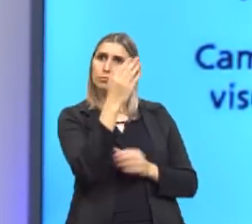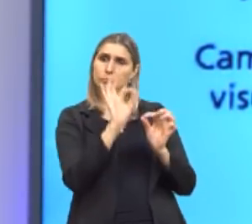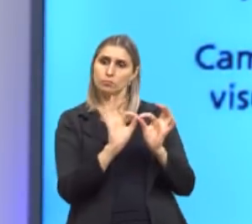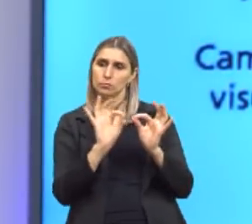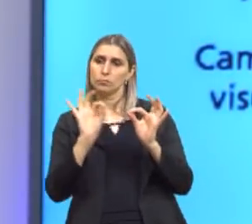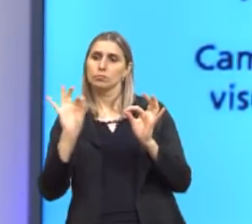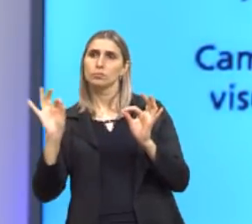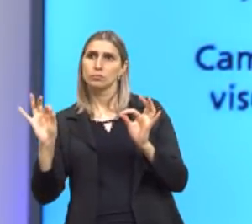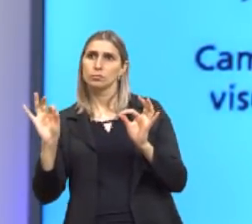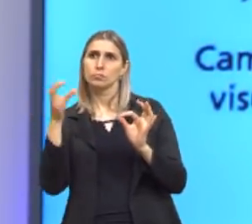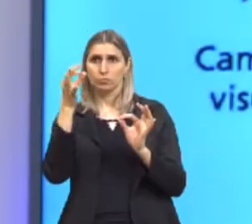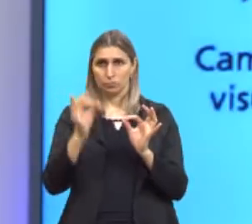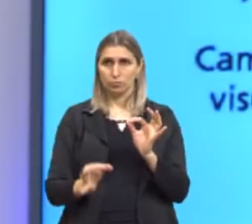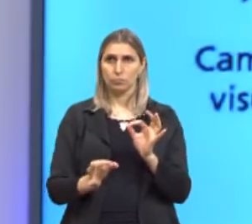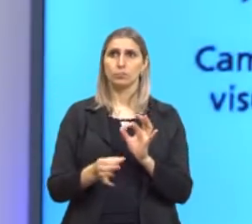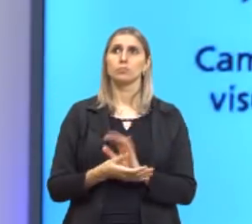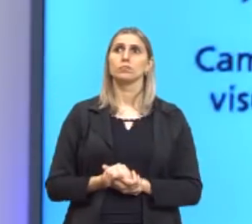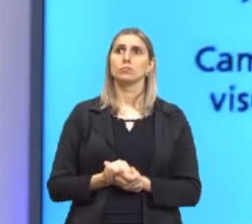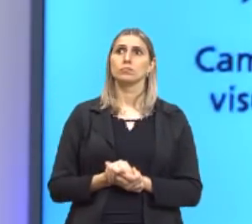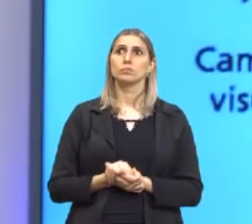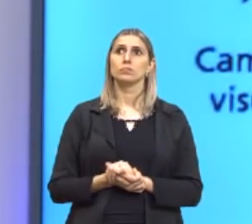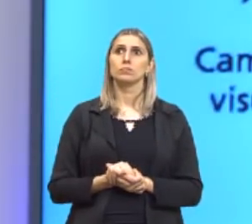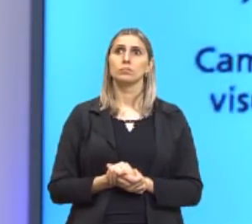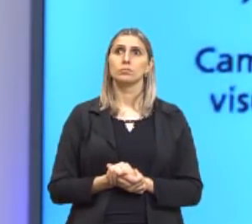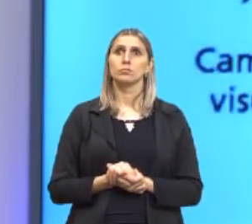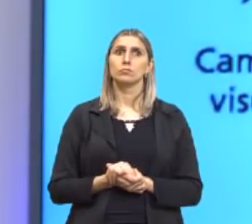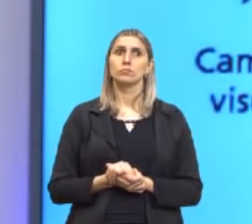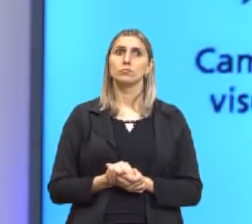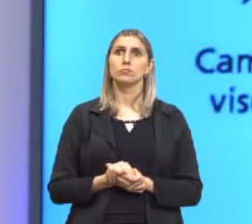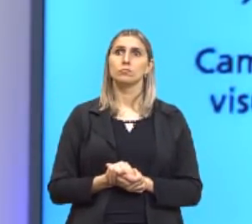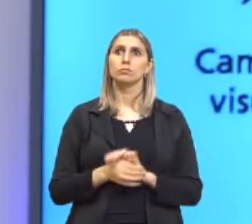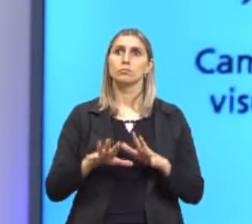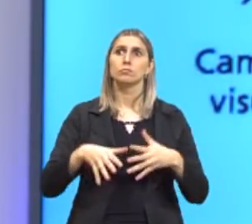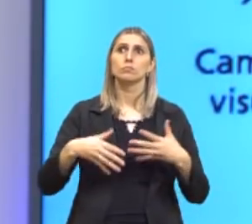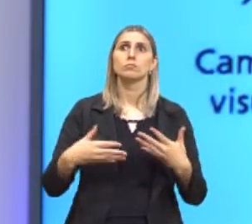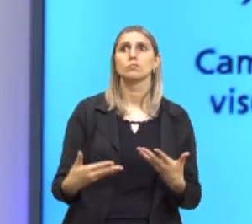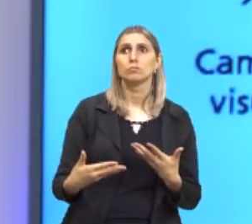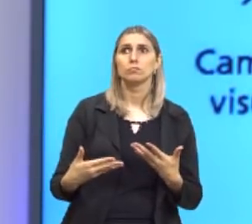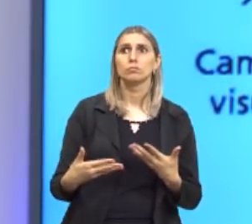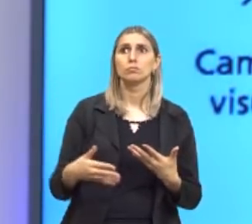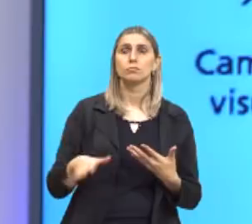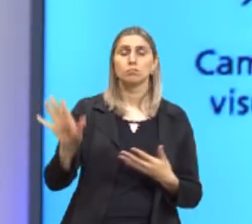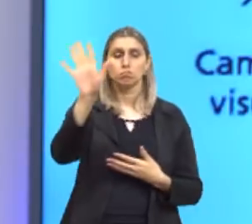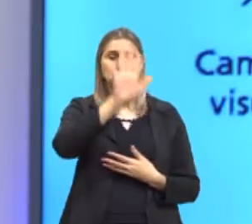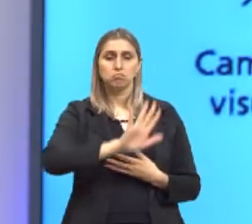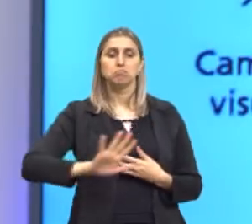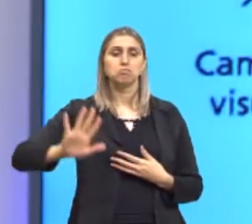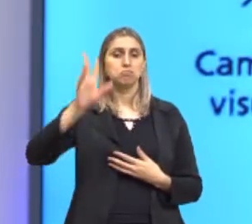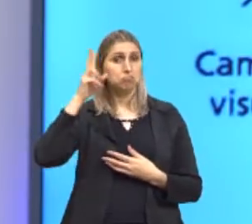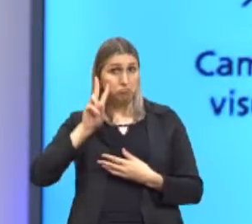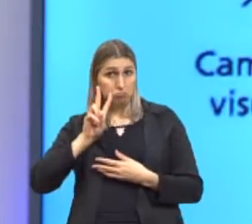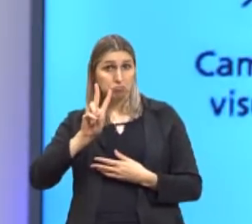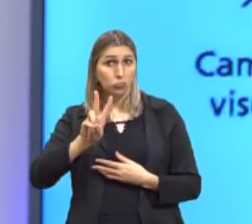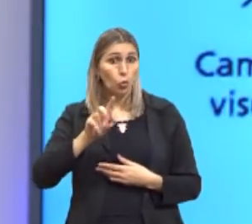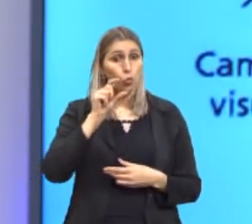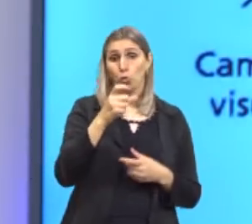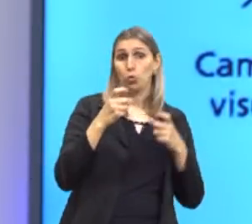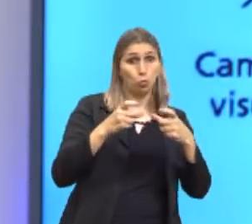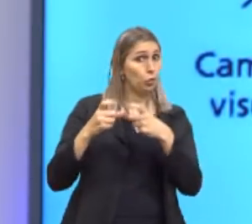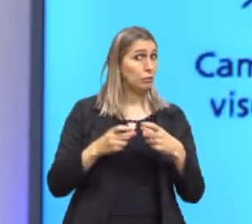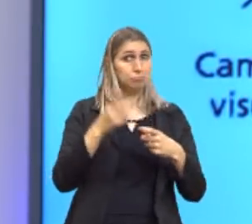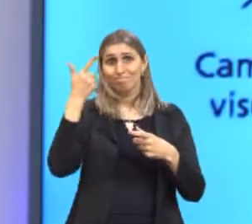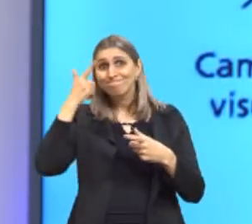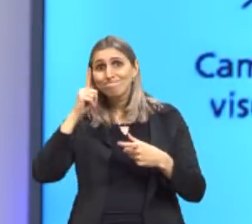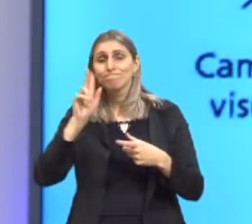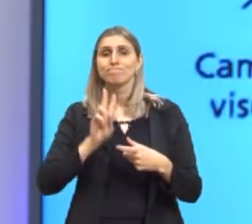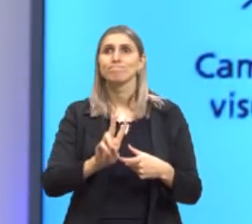prolongamento, certo? Então, quais seriam os campos de visão dele? Quais seriam os pontos cegos do campo de visão? O campo de